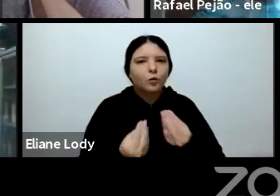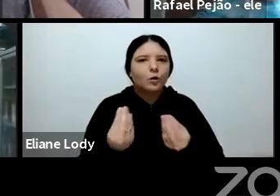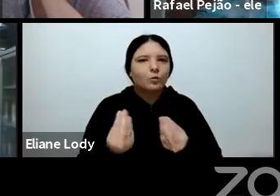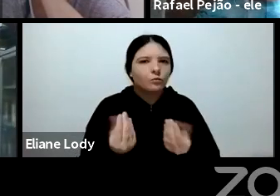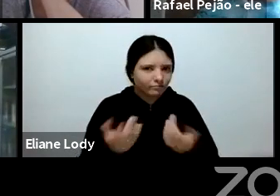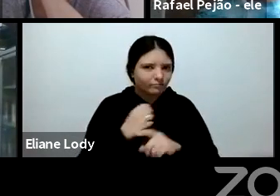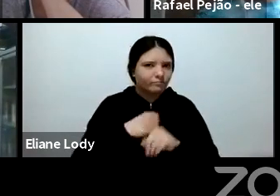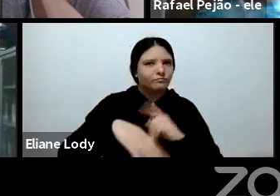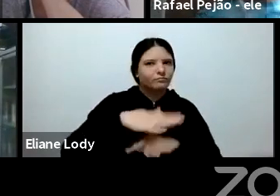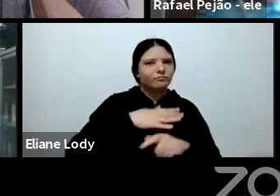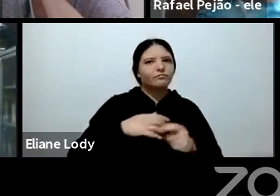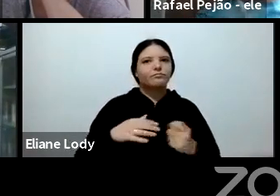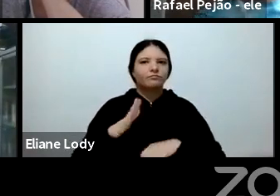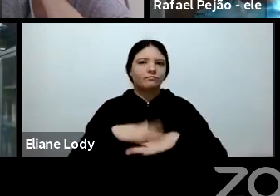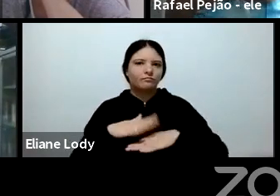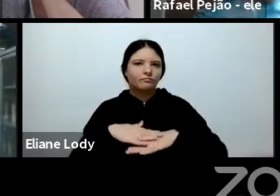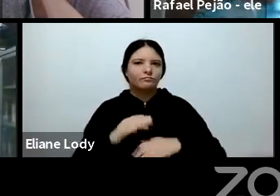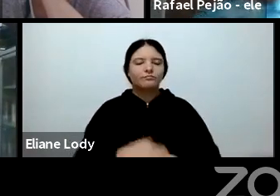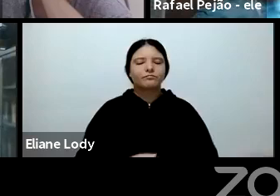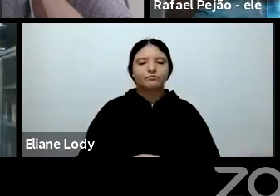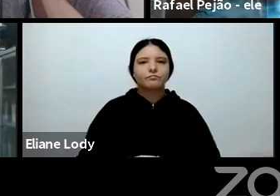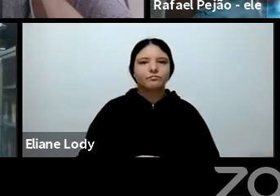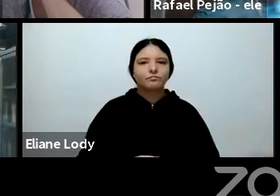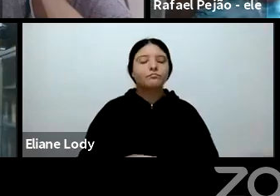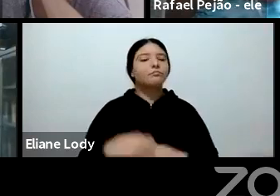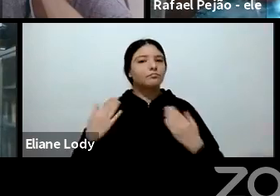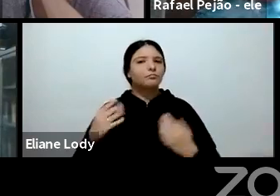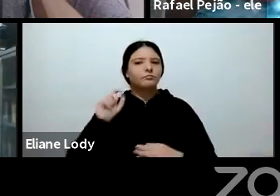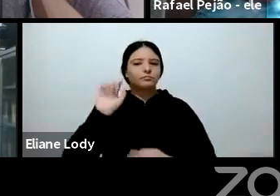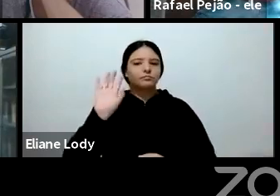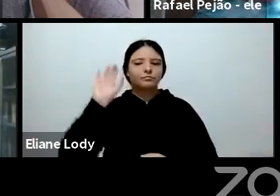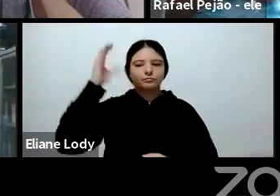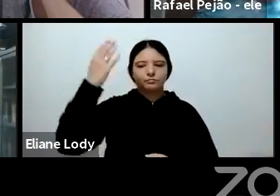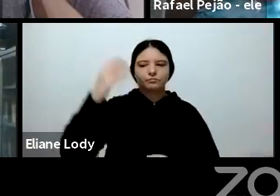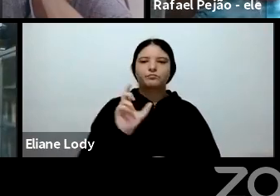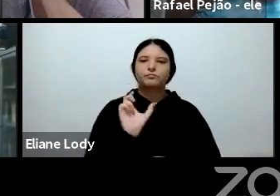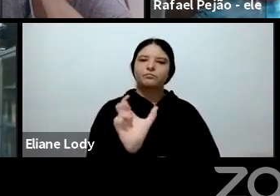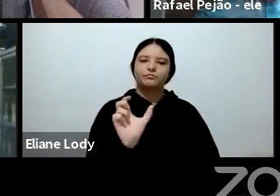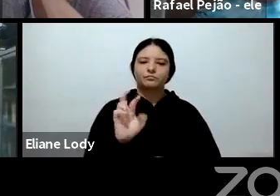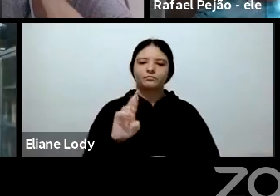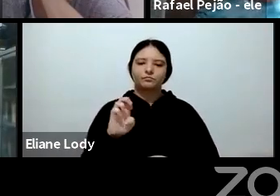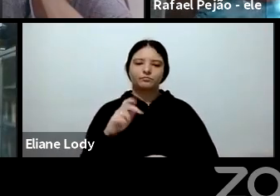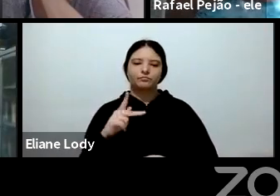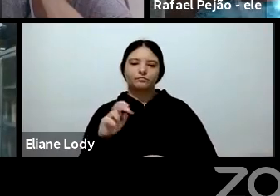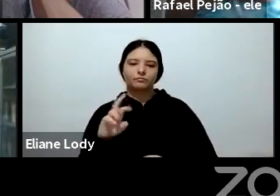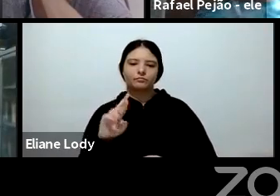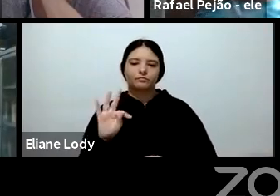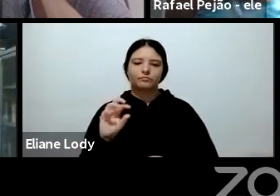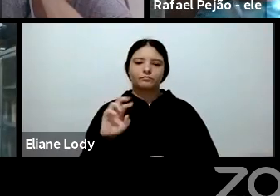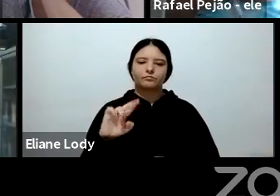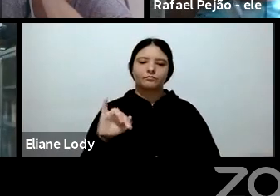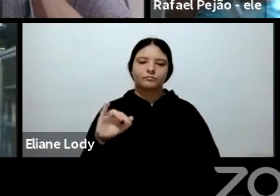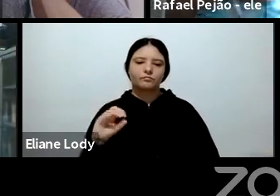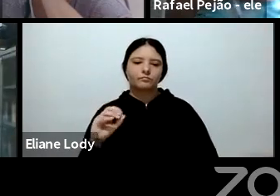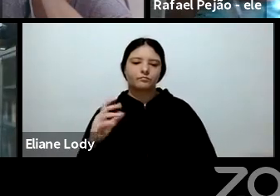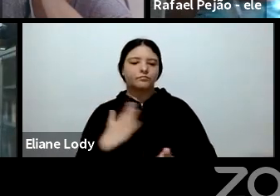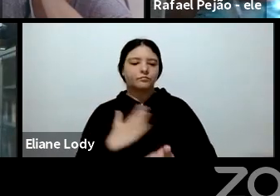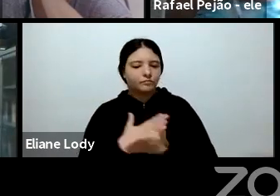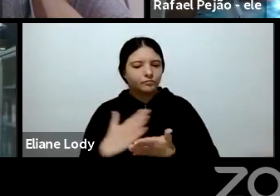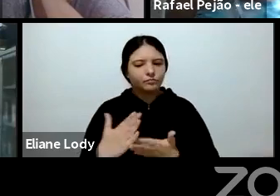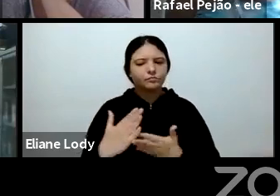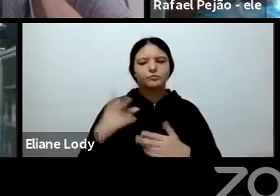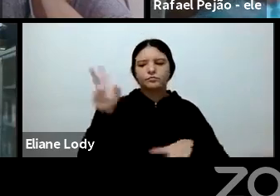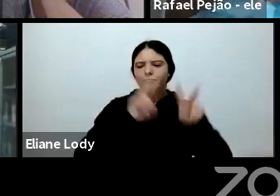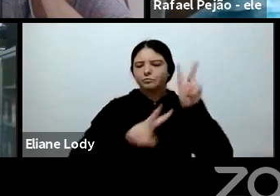E aí, enfim, né, o que acontece um pouco com o termo repertório, né, é que ele ressurge, né, ganha uma nova